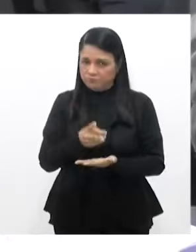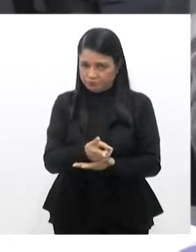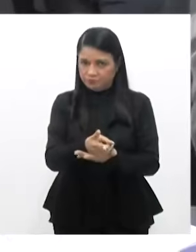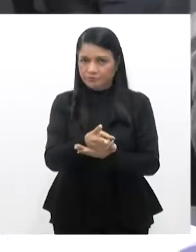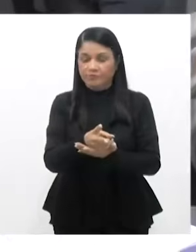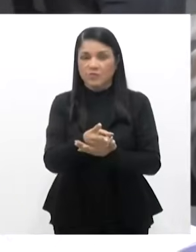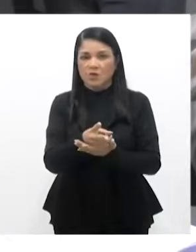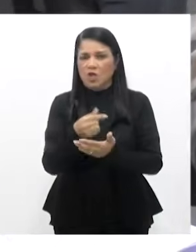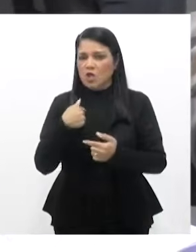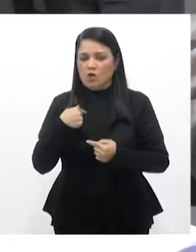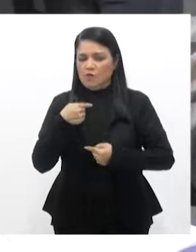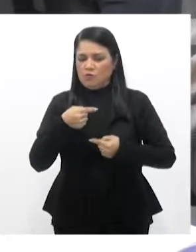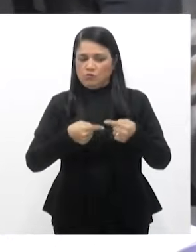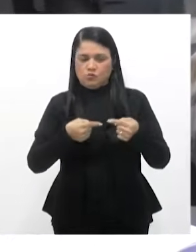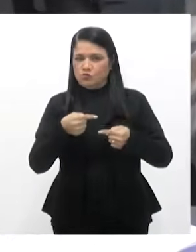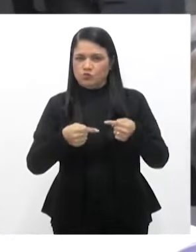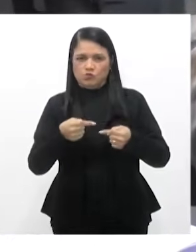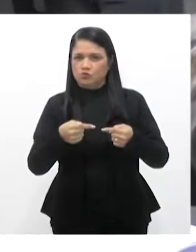Não vou discutir